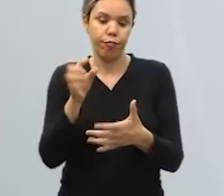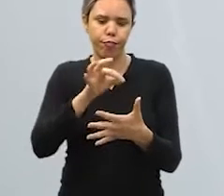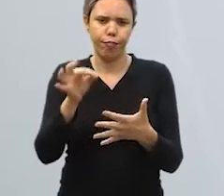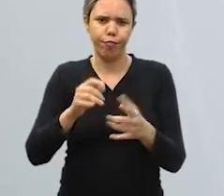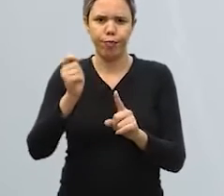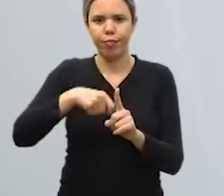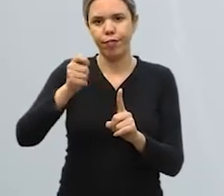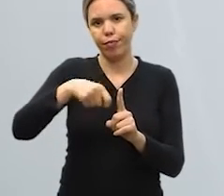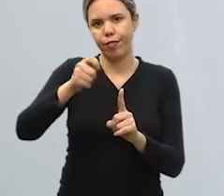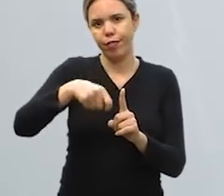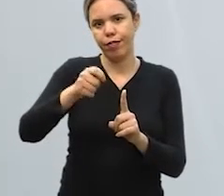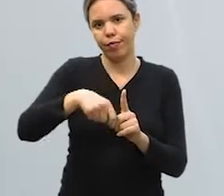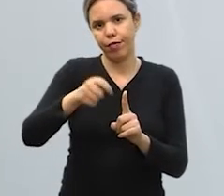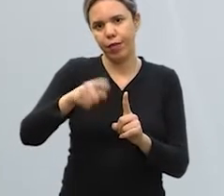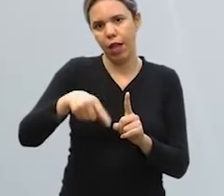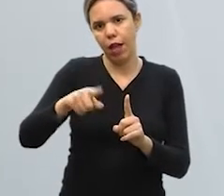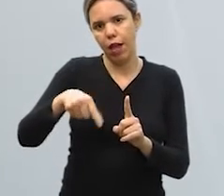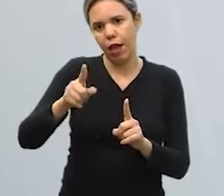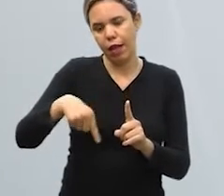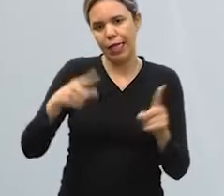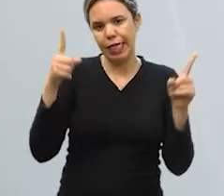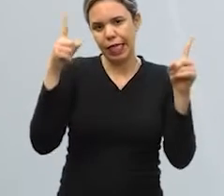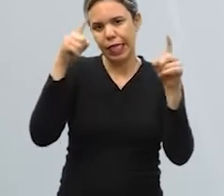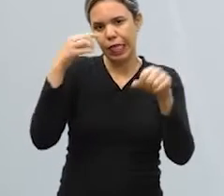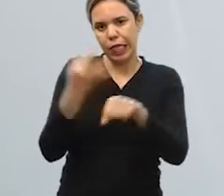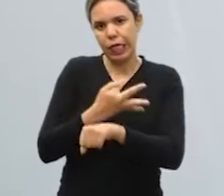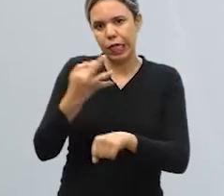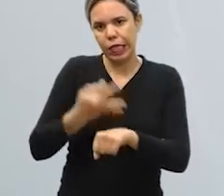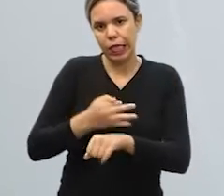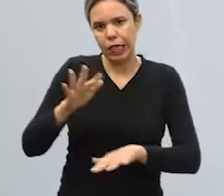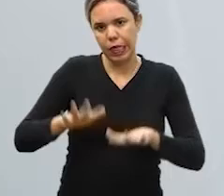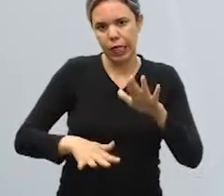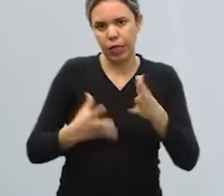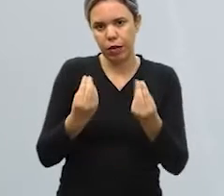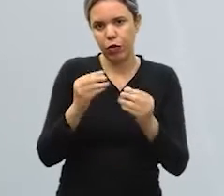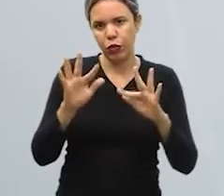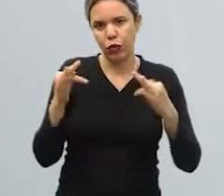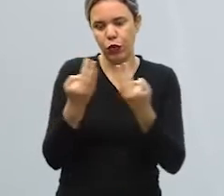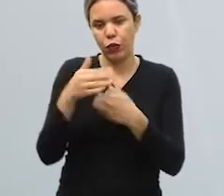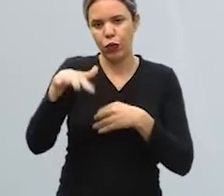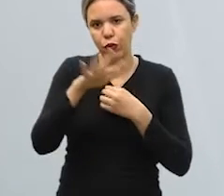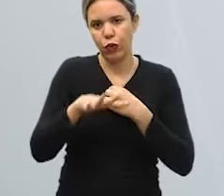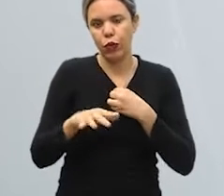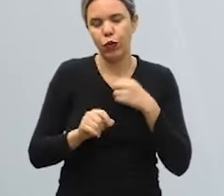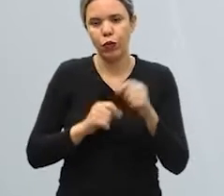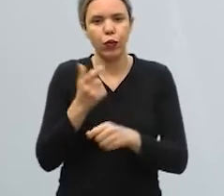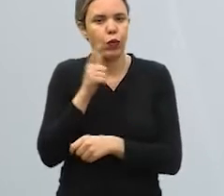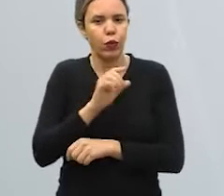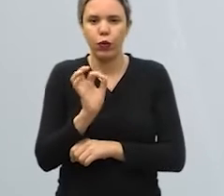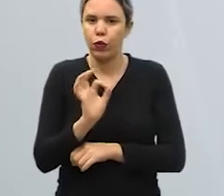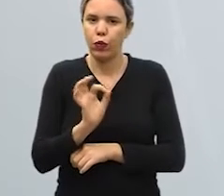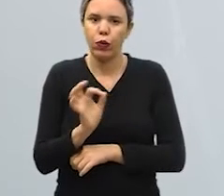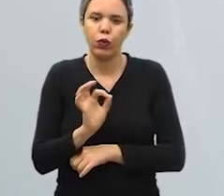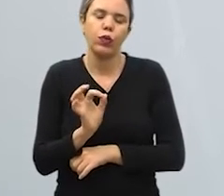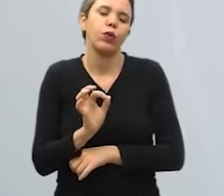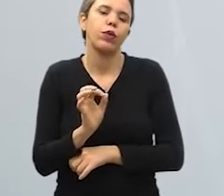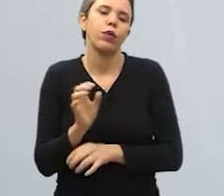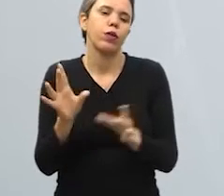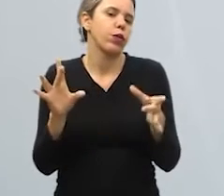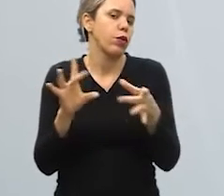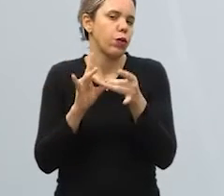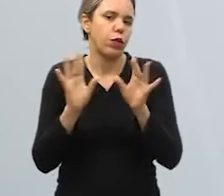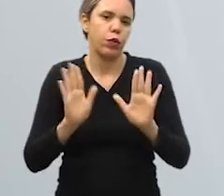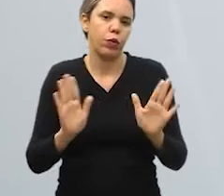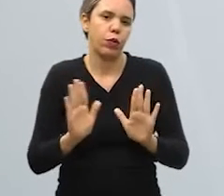todos os meses é uma dificuldade, muitas vezes, para muitas famílias que não conseguem se